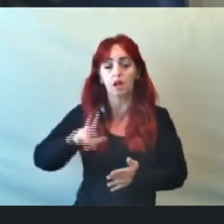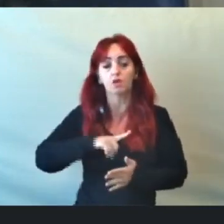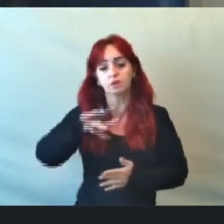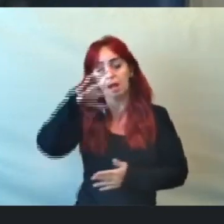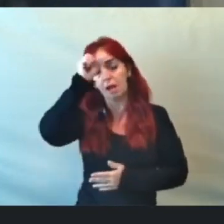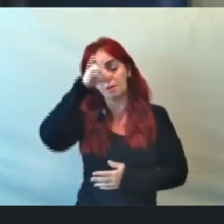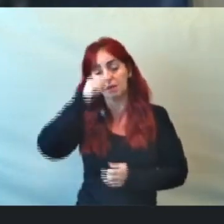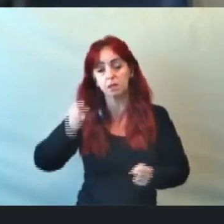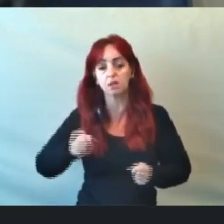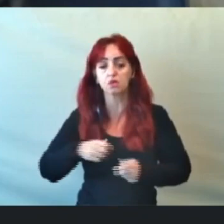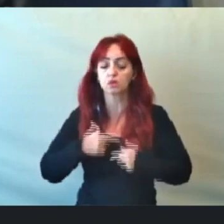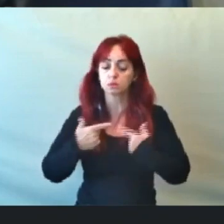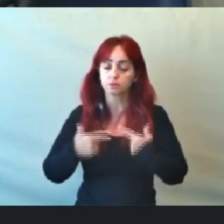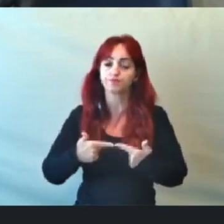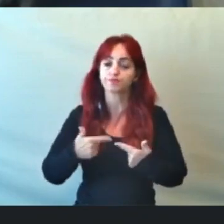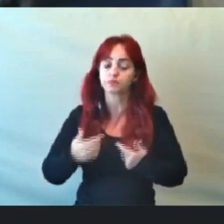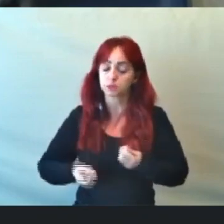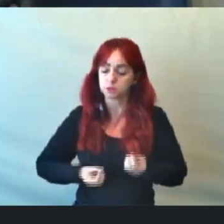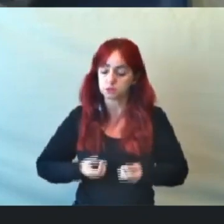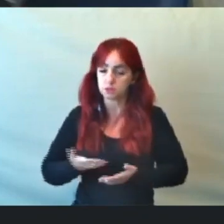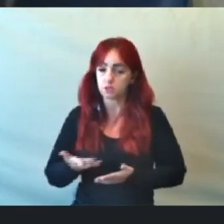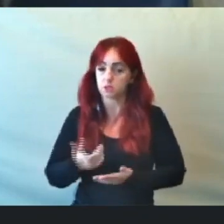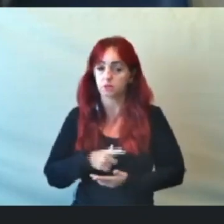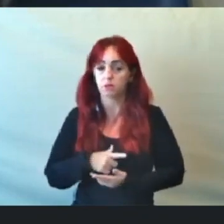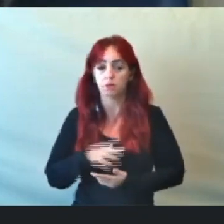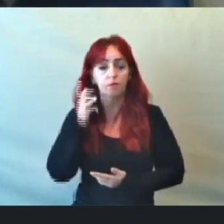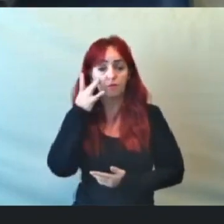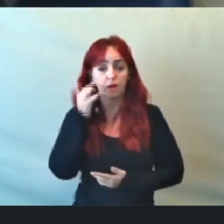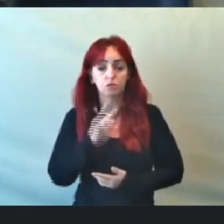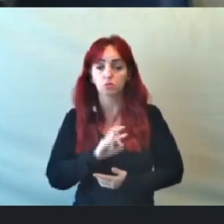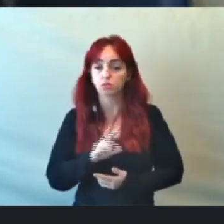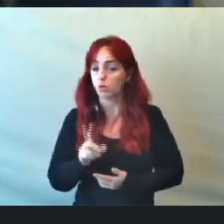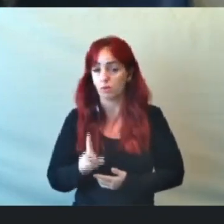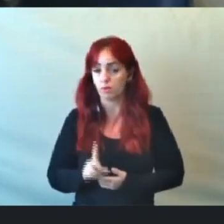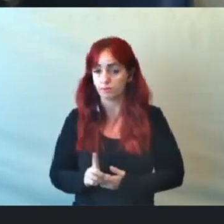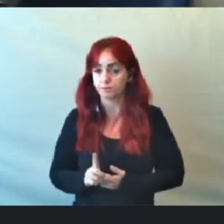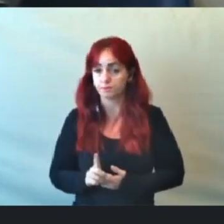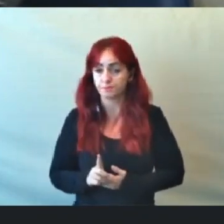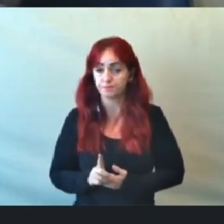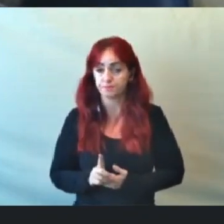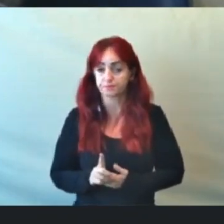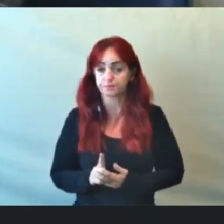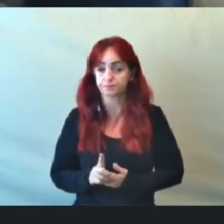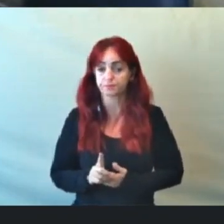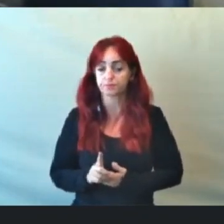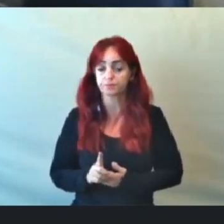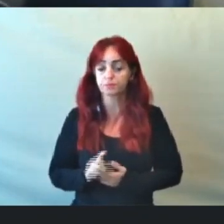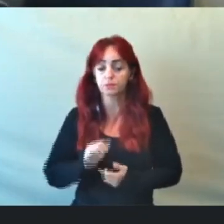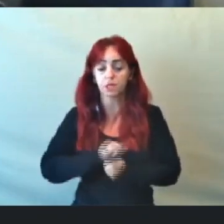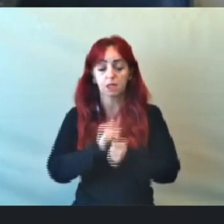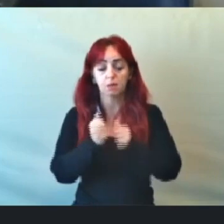fazer essas adaptações, mesmo quando você conhece bem a técnica, porque os